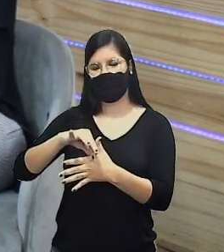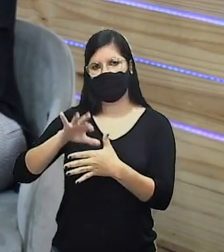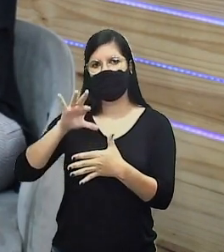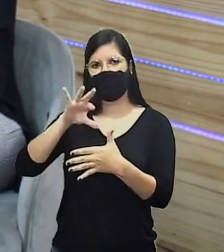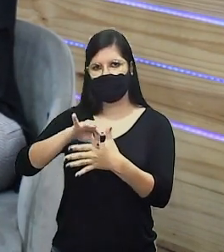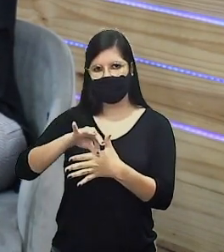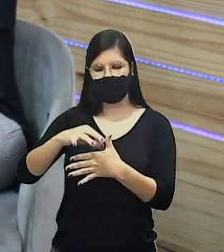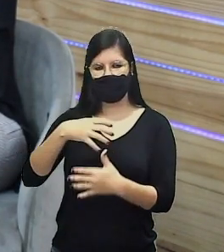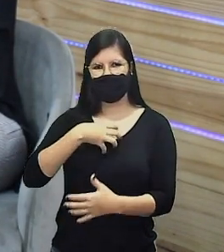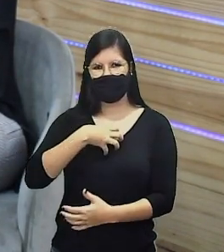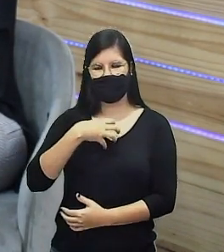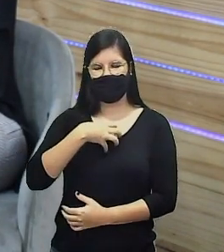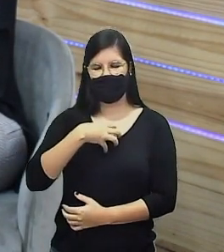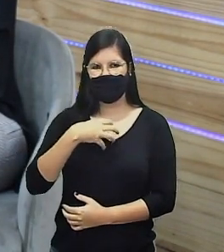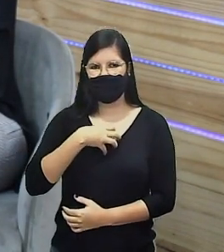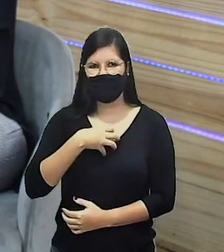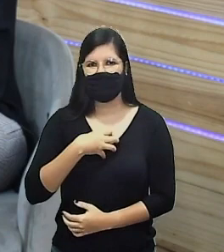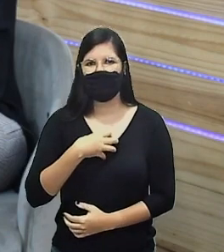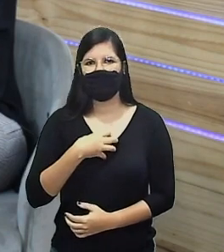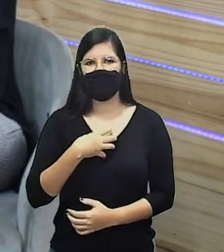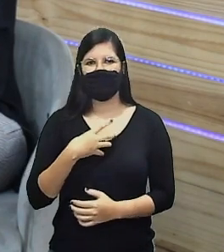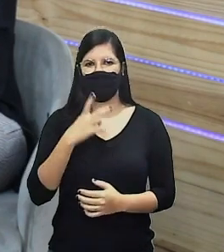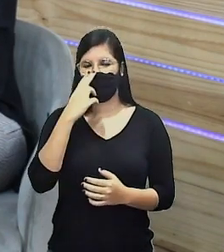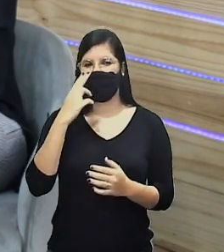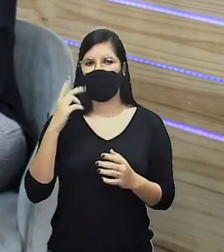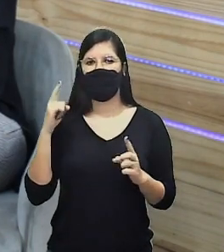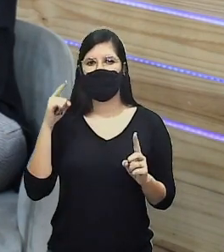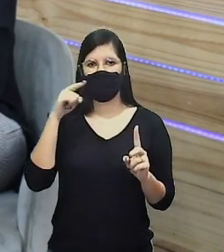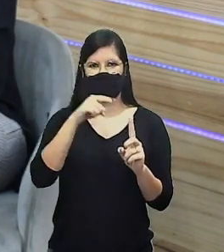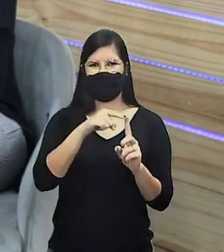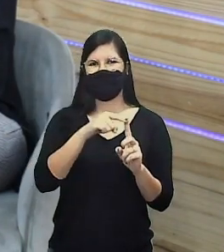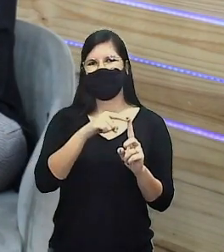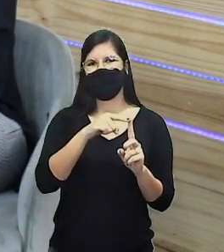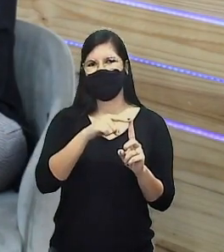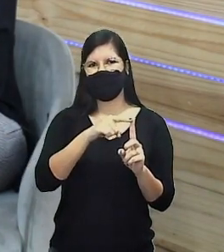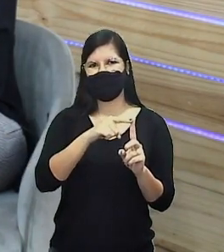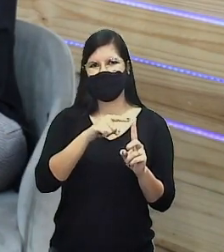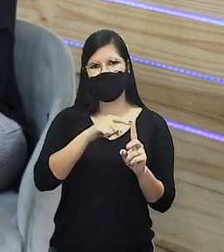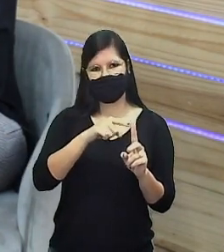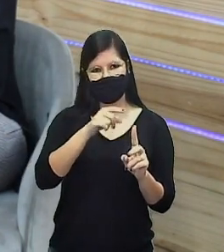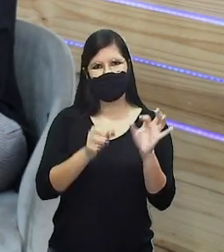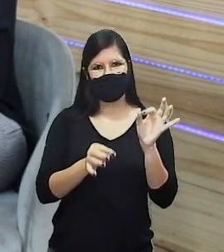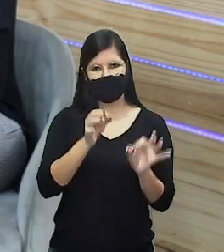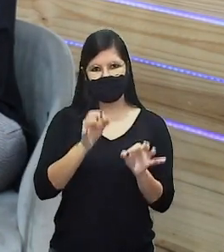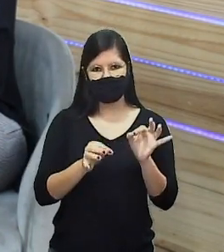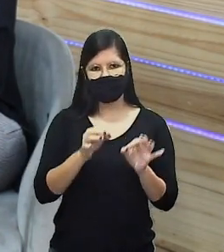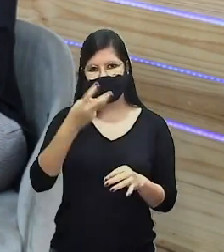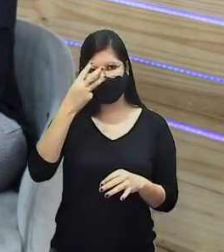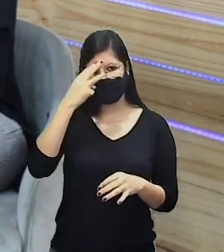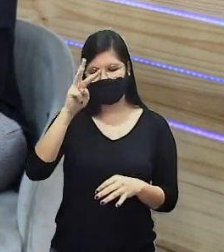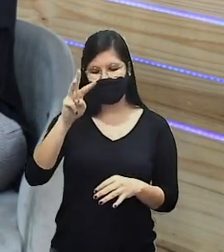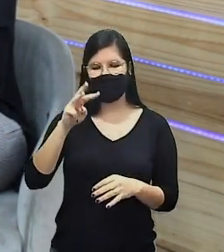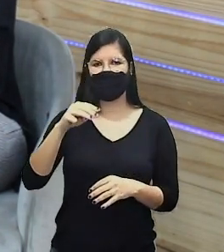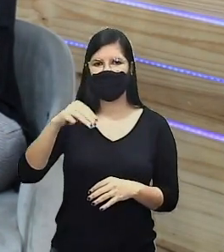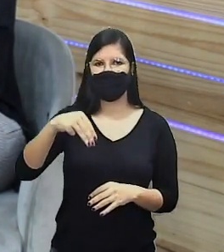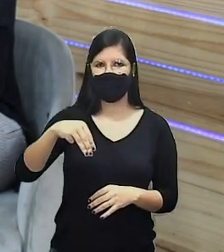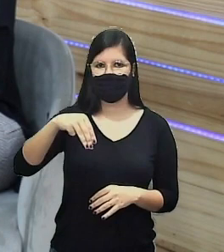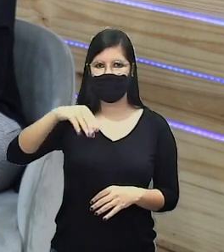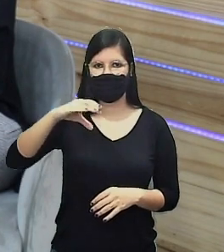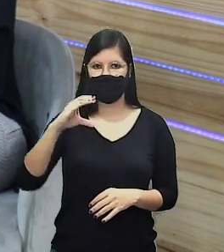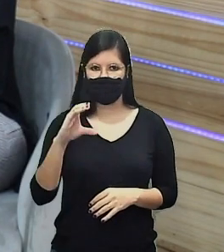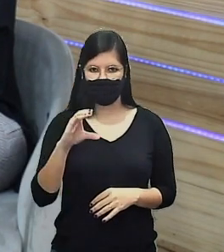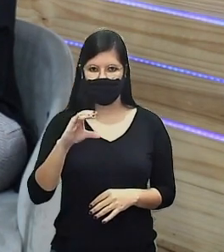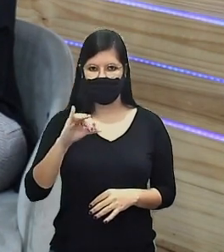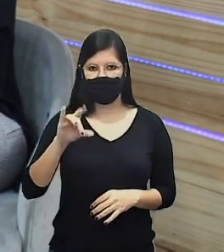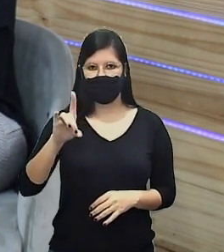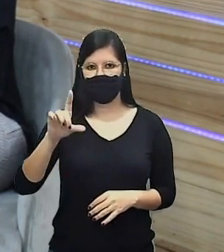vezes, num alvo, né? Até lembrando do Emicida, Sônia. O É. Emicida, ele fala que existe